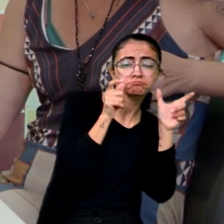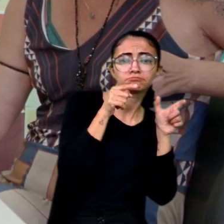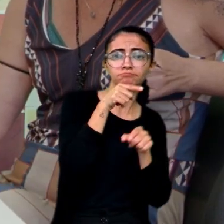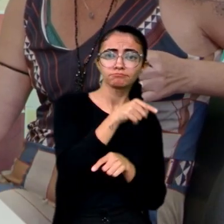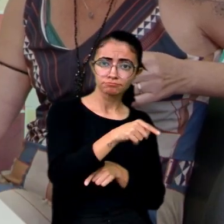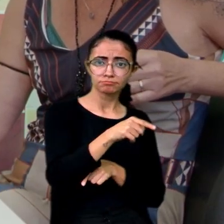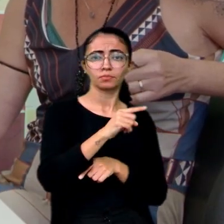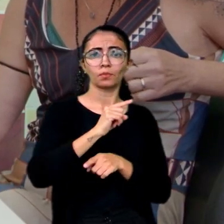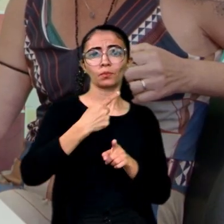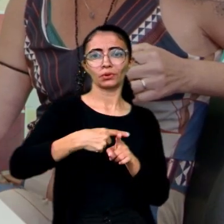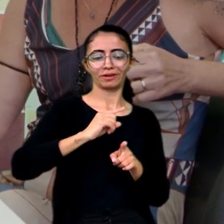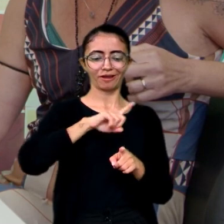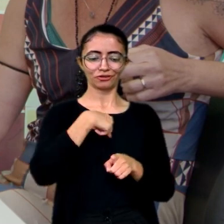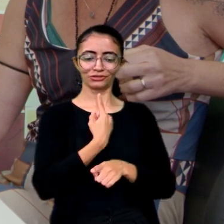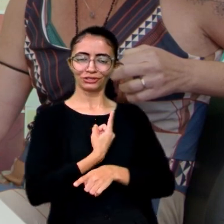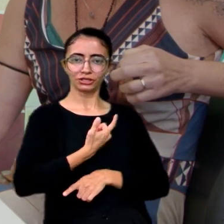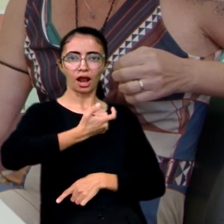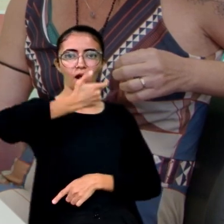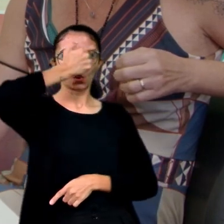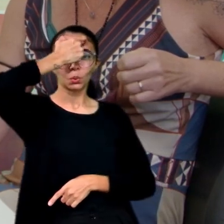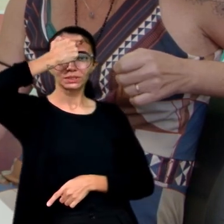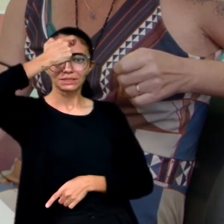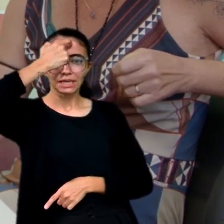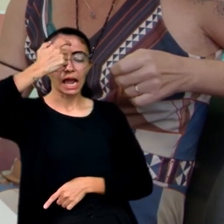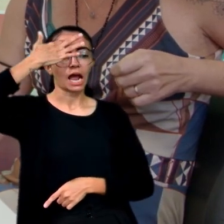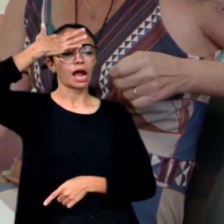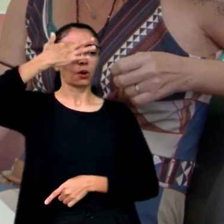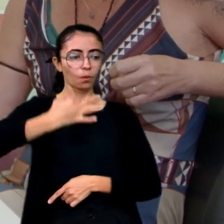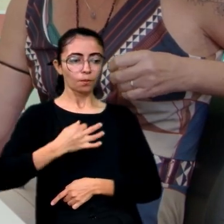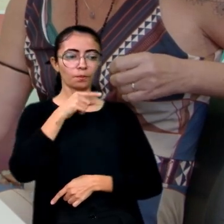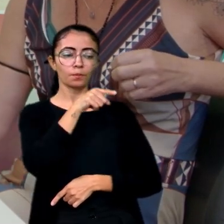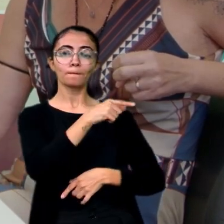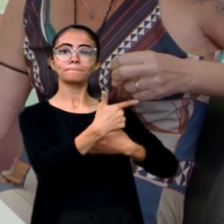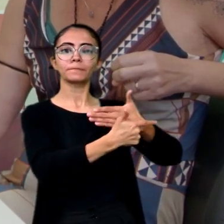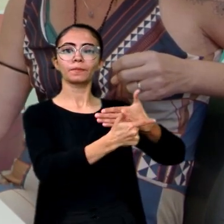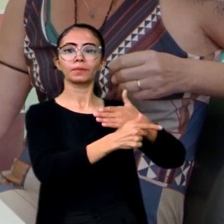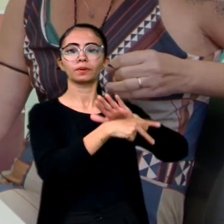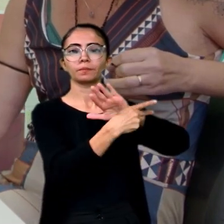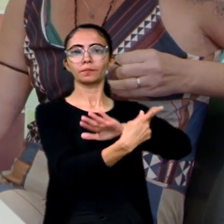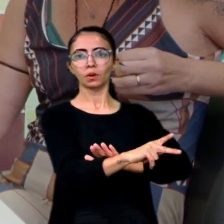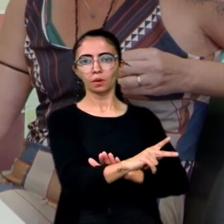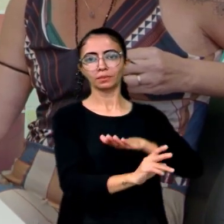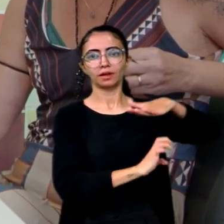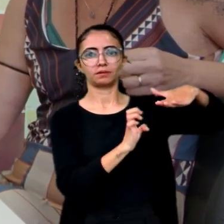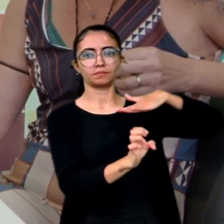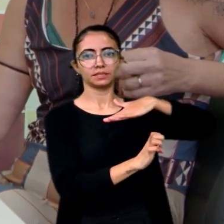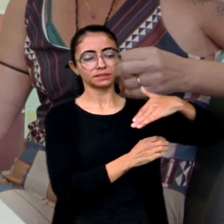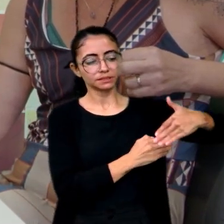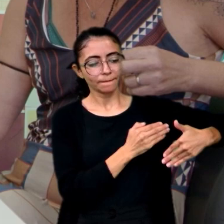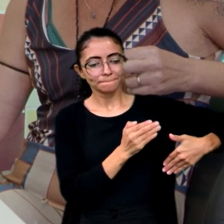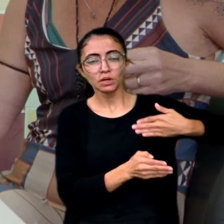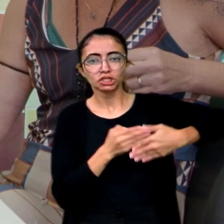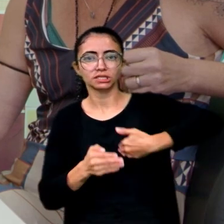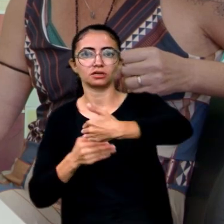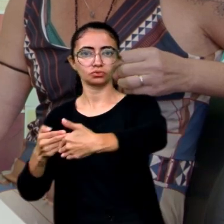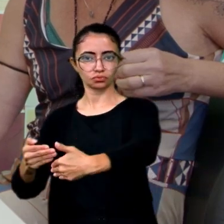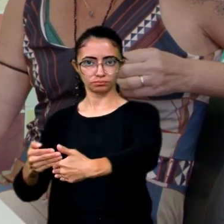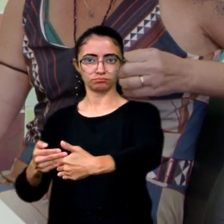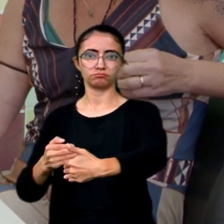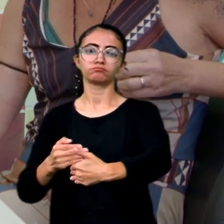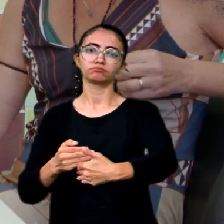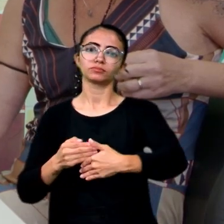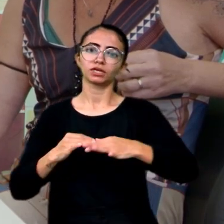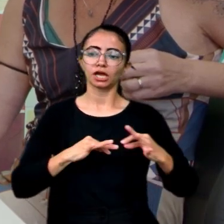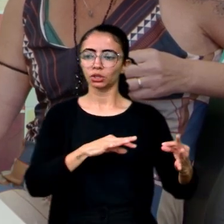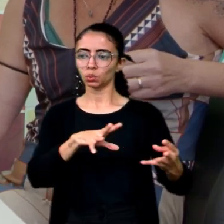nosso entendimento de que ela está cumprindo o papel dentro desse processo, né? Ou seja, todos os atores estariam cumprindo e a gente